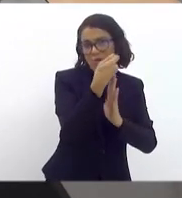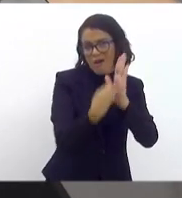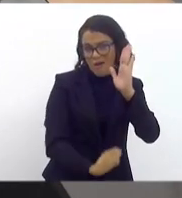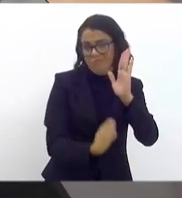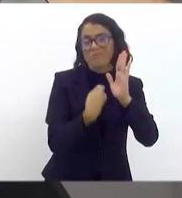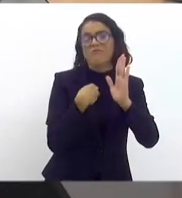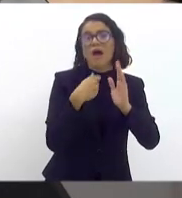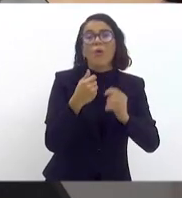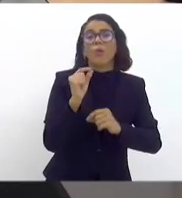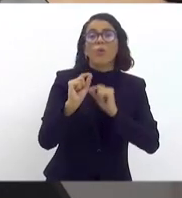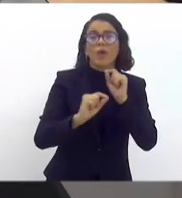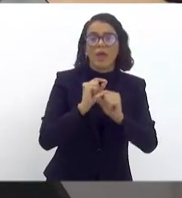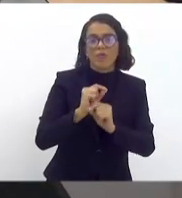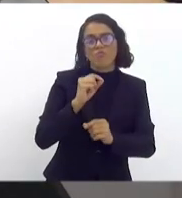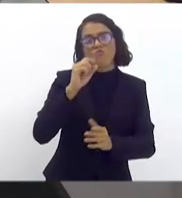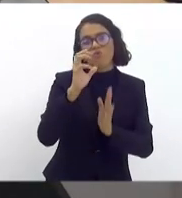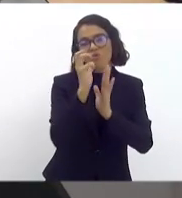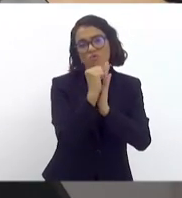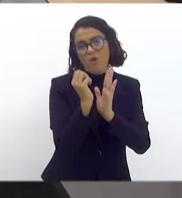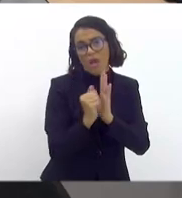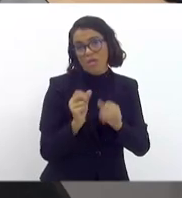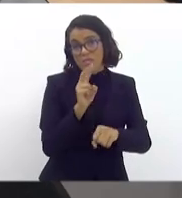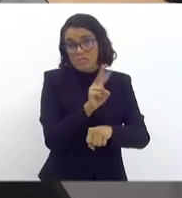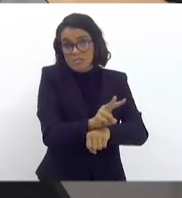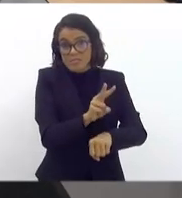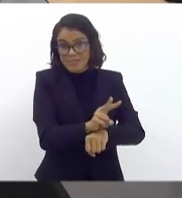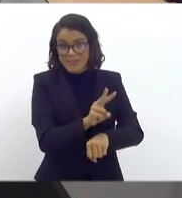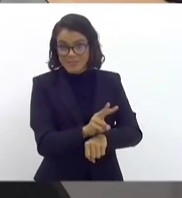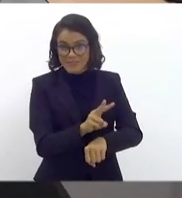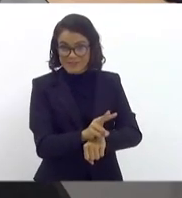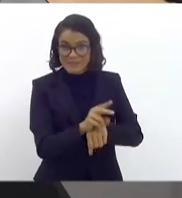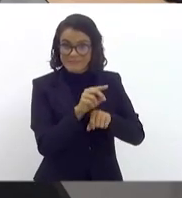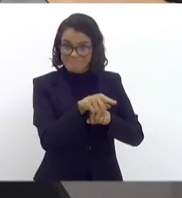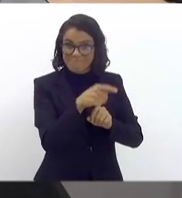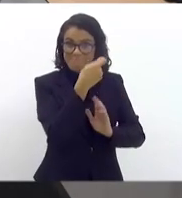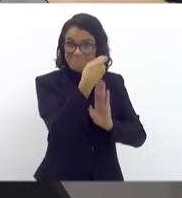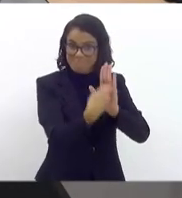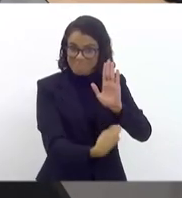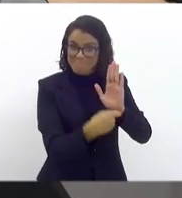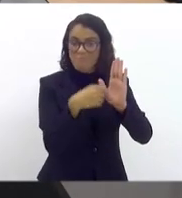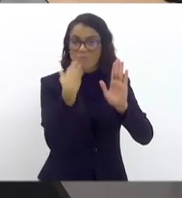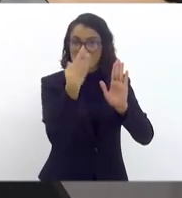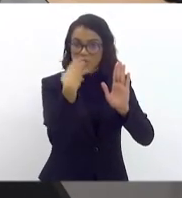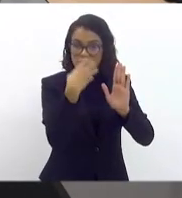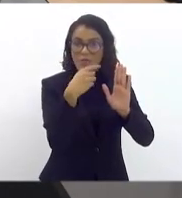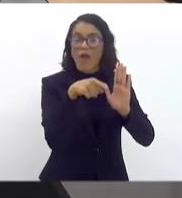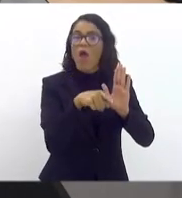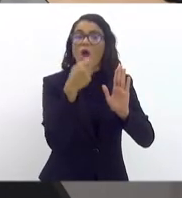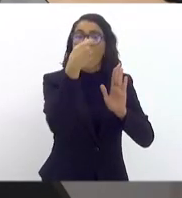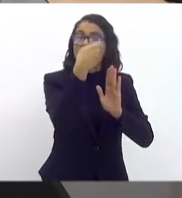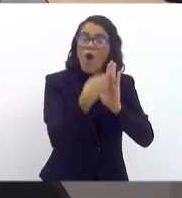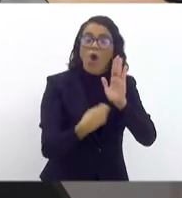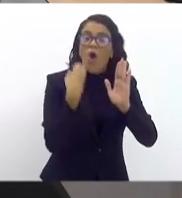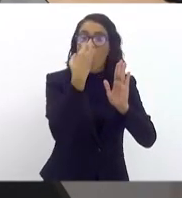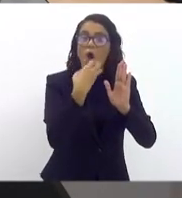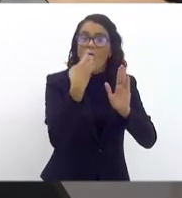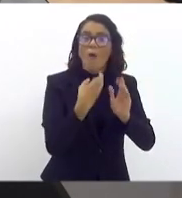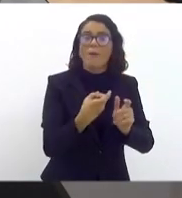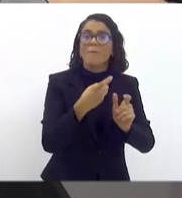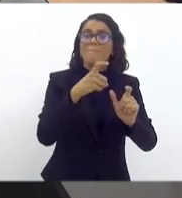será gerado um cadastro provisório para ela, que é chamada de obra pendente